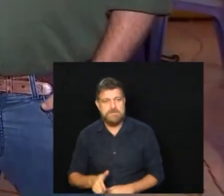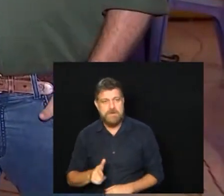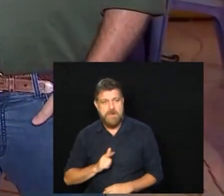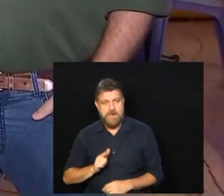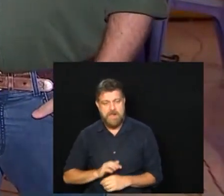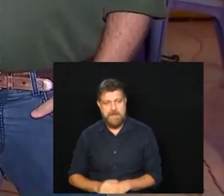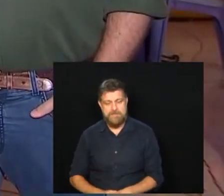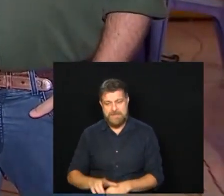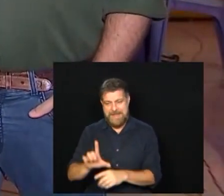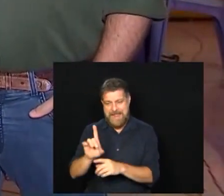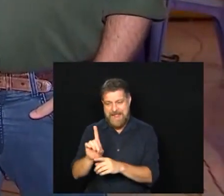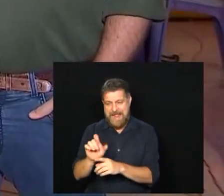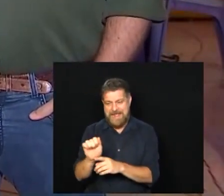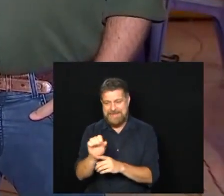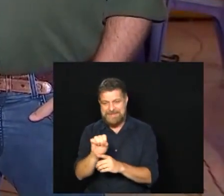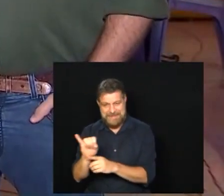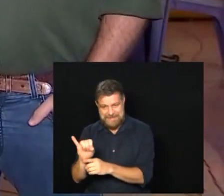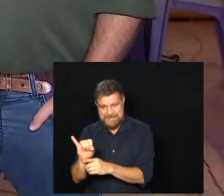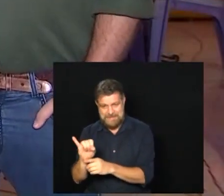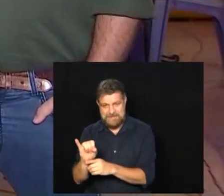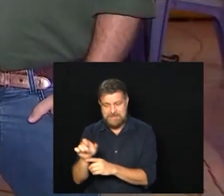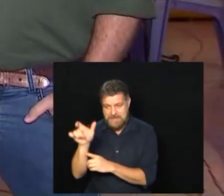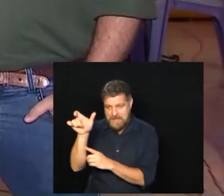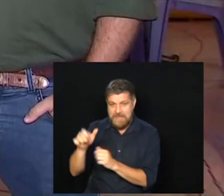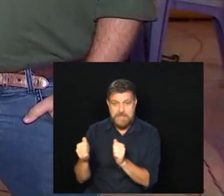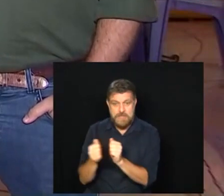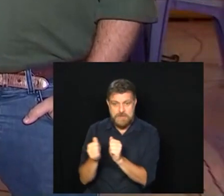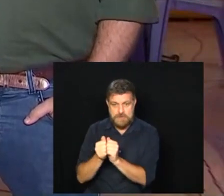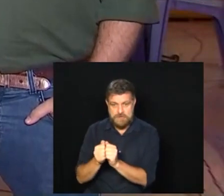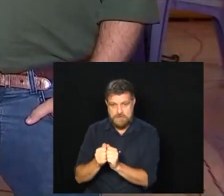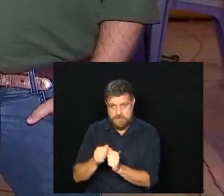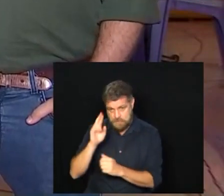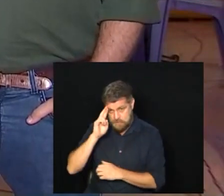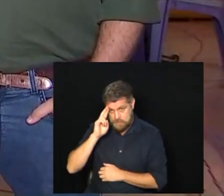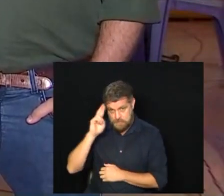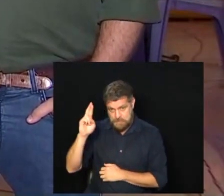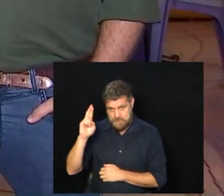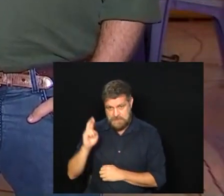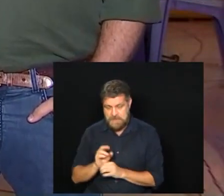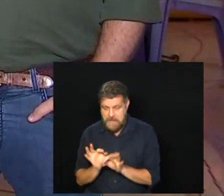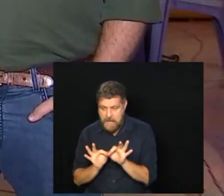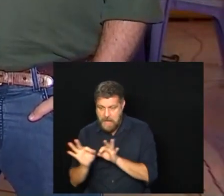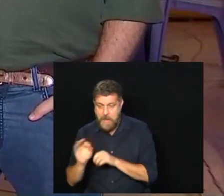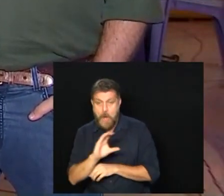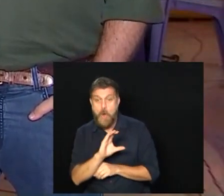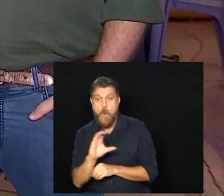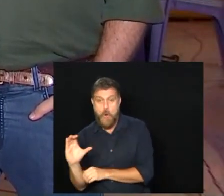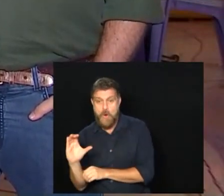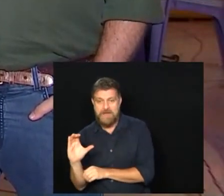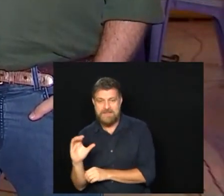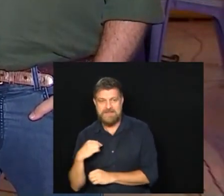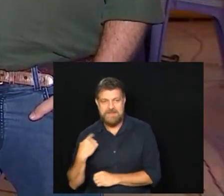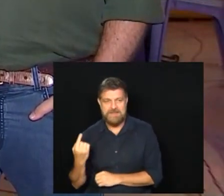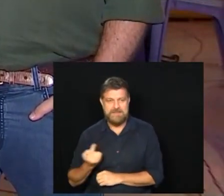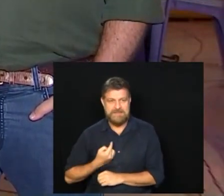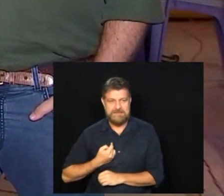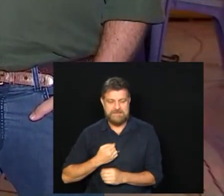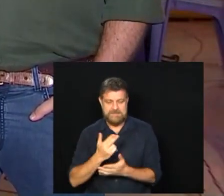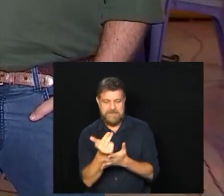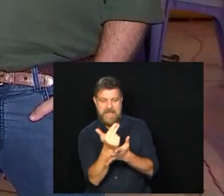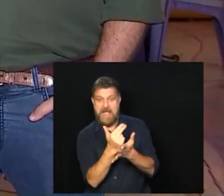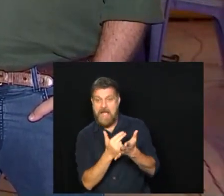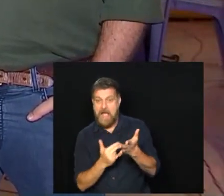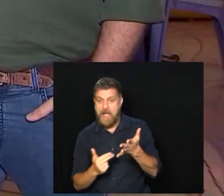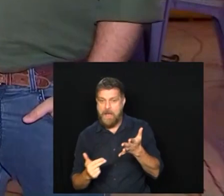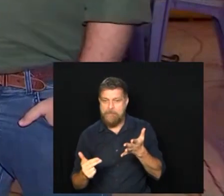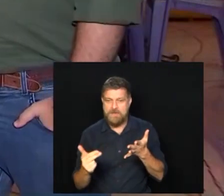Dassi, que ela, juntamente com o Pavitra, coordena e é a responsável pelas que a gente chama de pinturas gigantes,